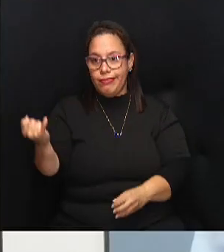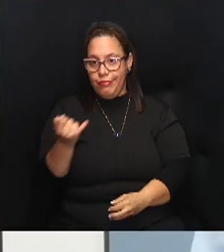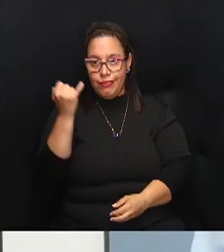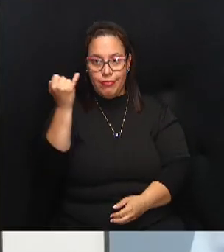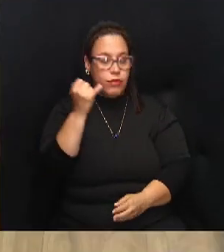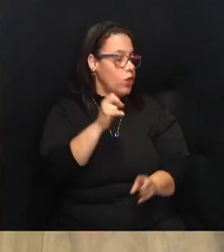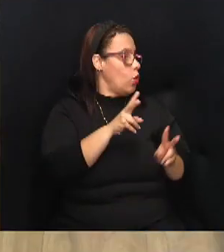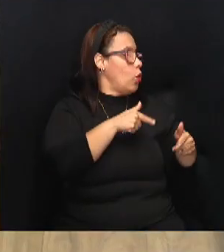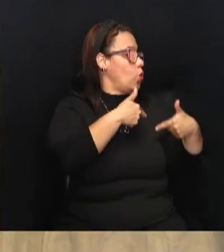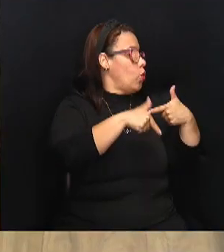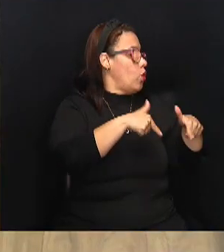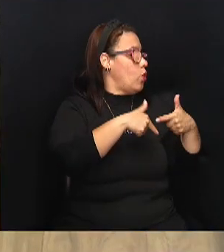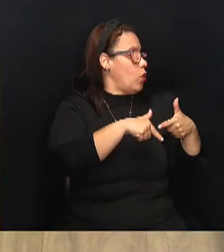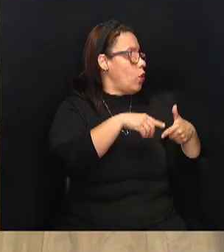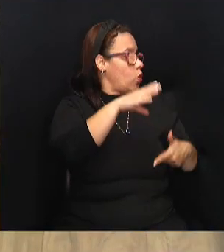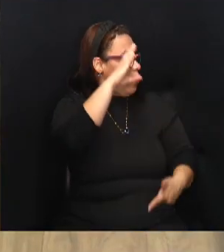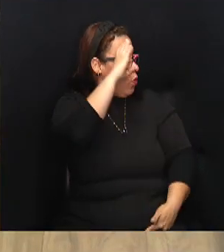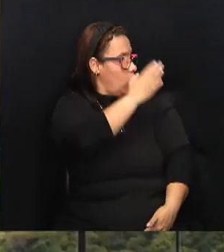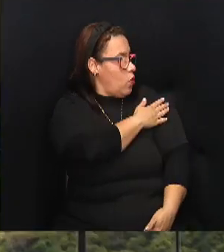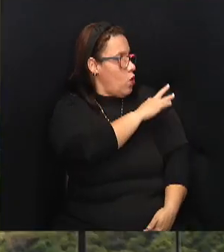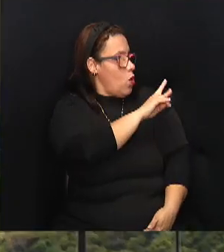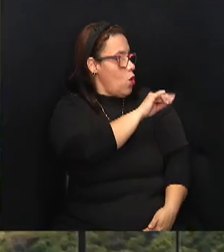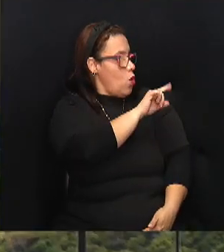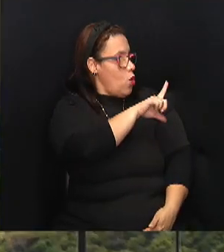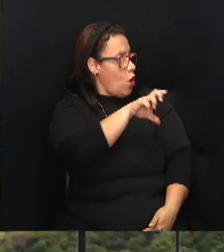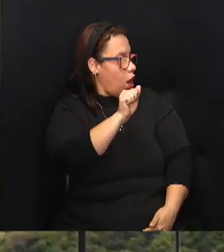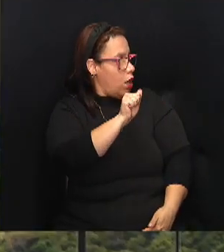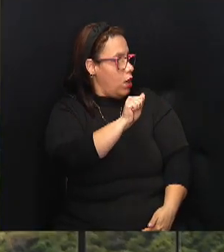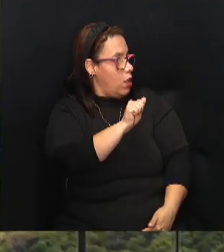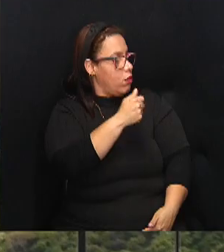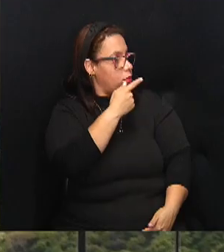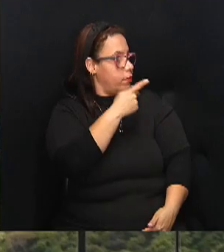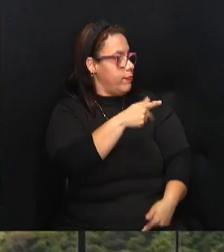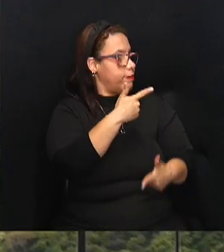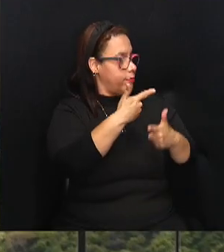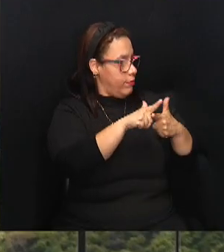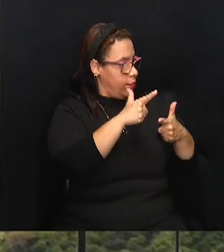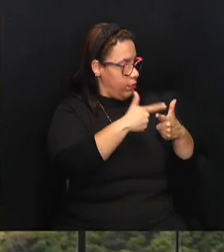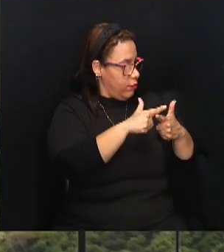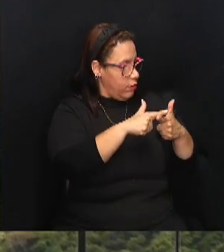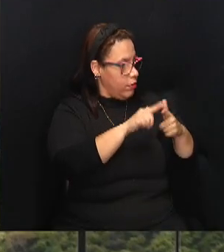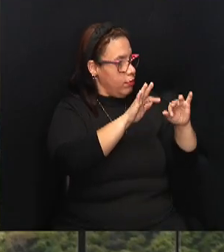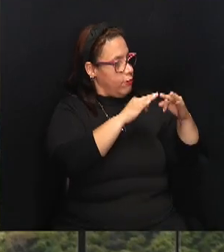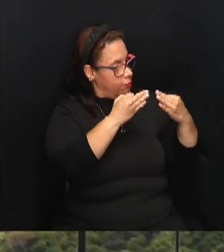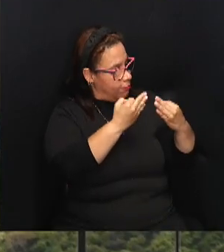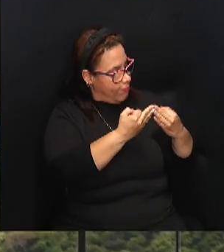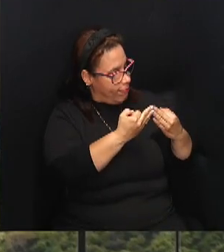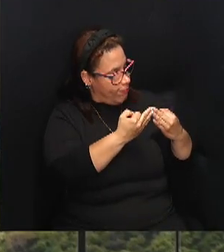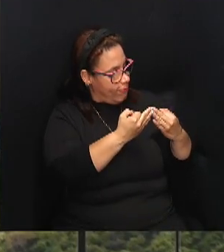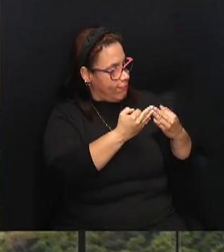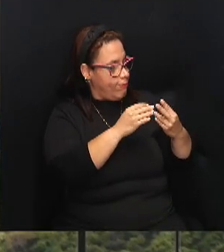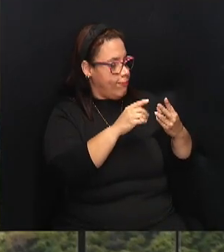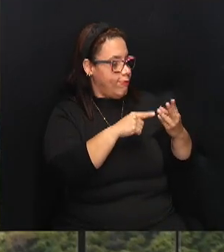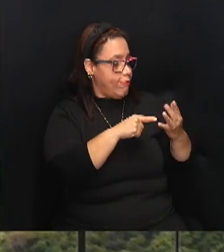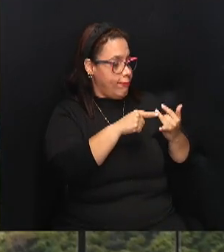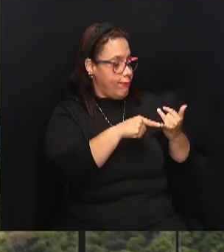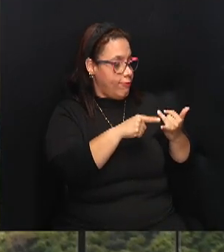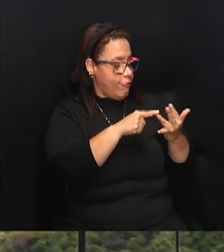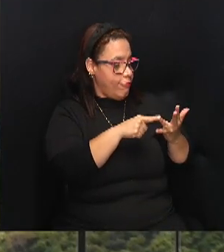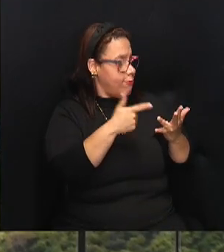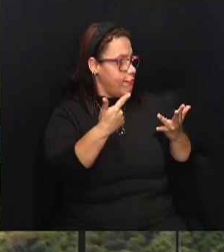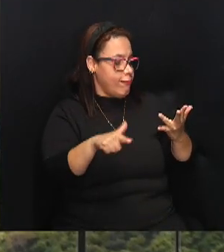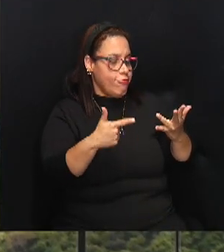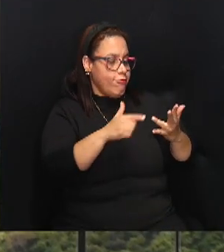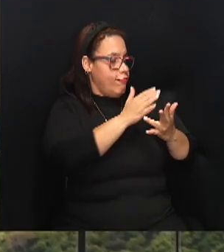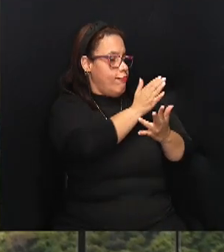Sobre este trabalho, então, Tenente Coronel Turola, nós estamos falando de pessoas que têm problemas familiares, que estão desempregadas, que